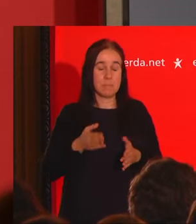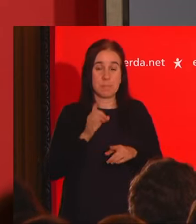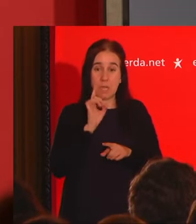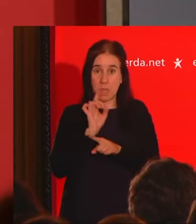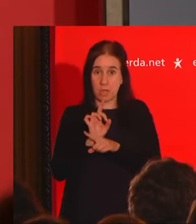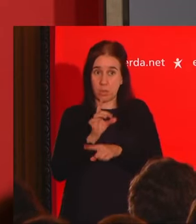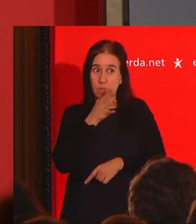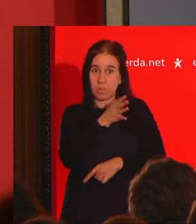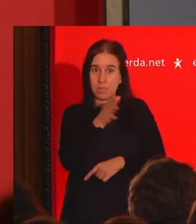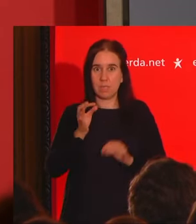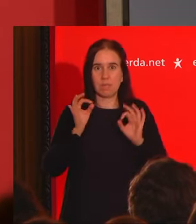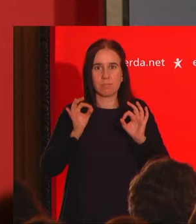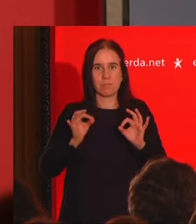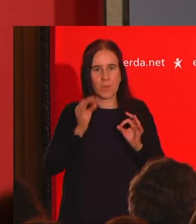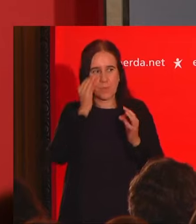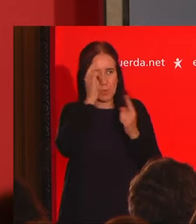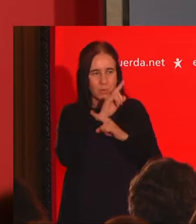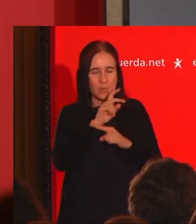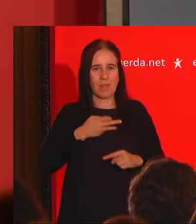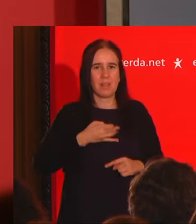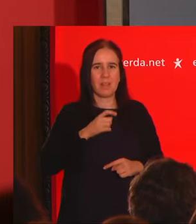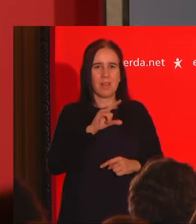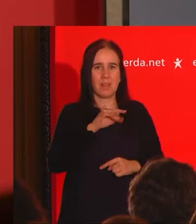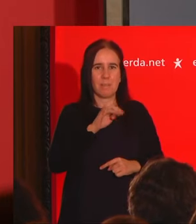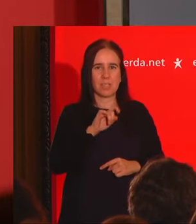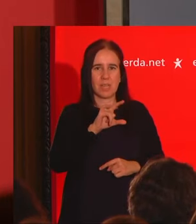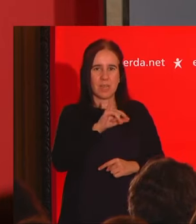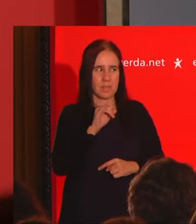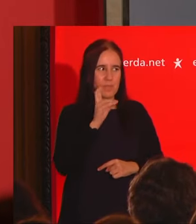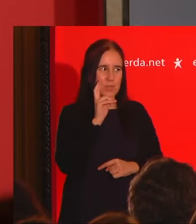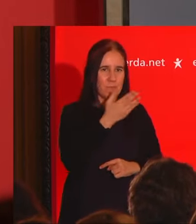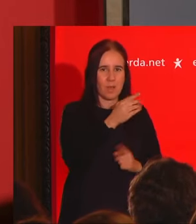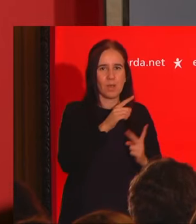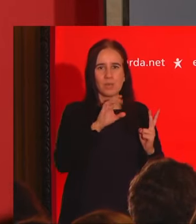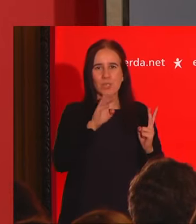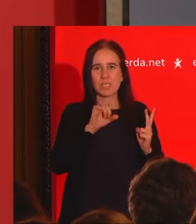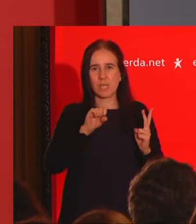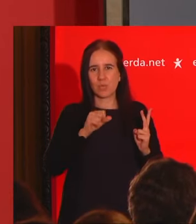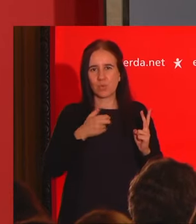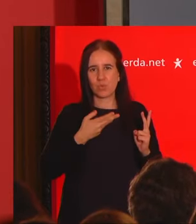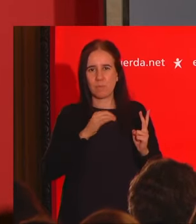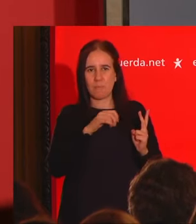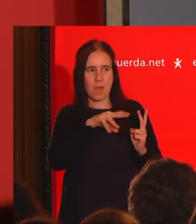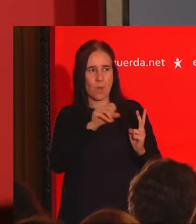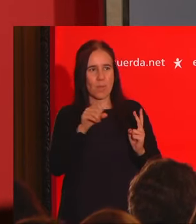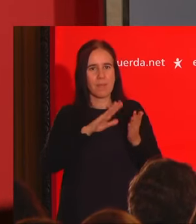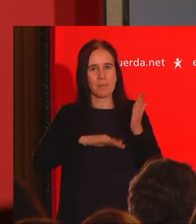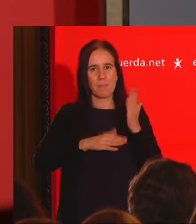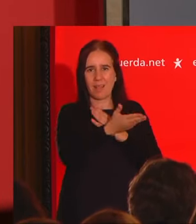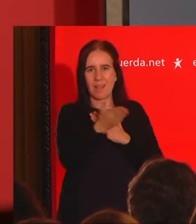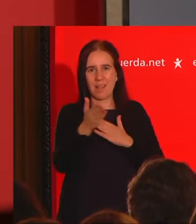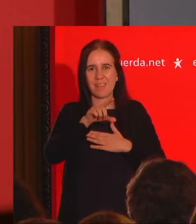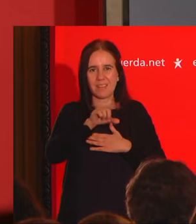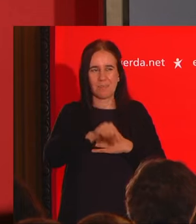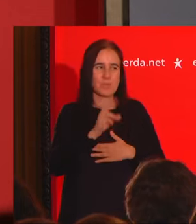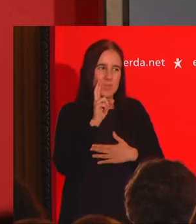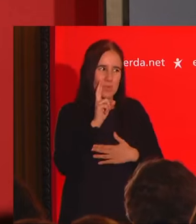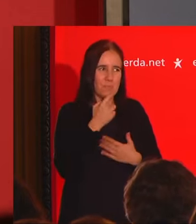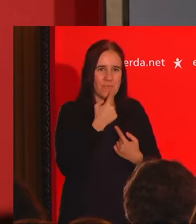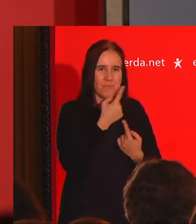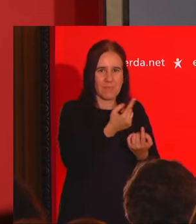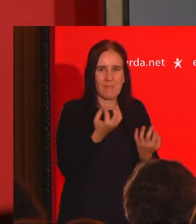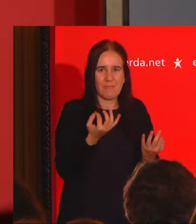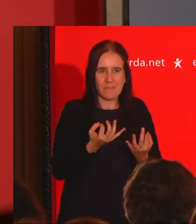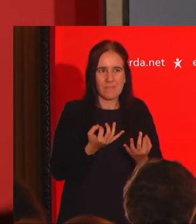dizia eu, seguramente o professor André Lamas Leite me desculpará, o José Guzmão e os outros camaradas que aqui estão também me desculparão por